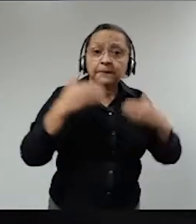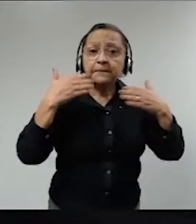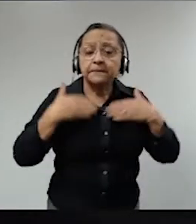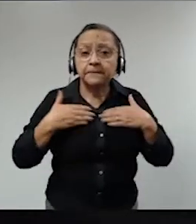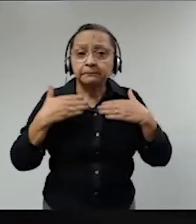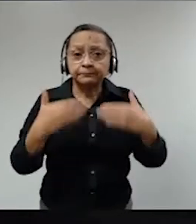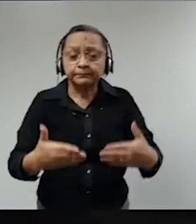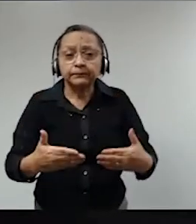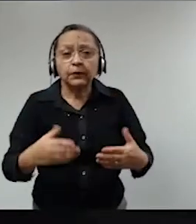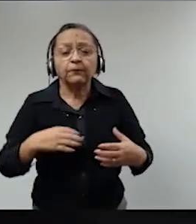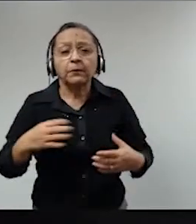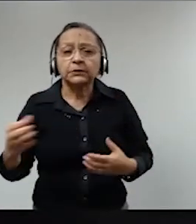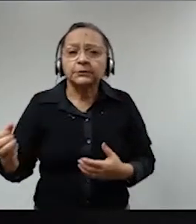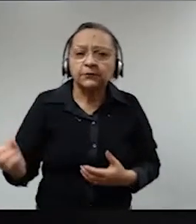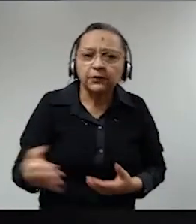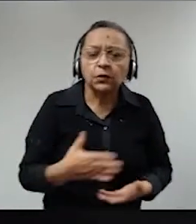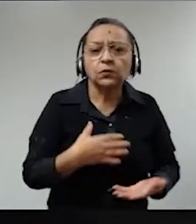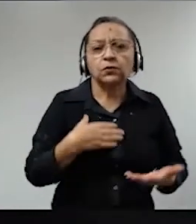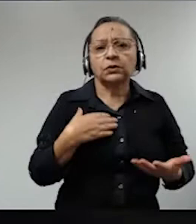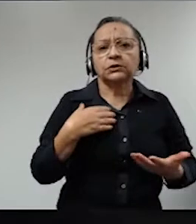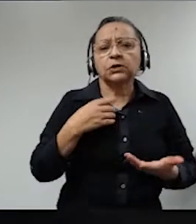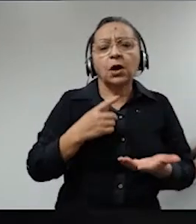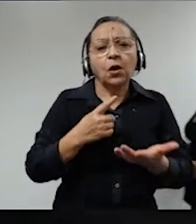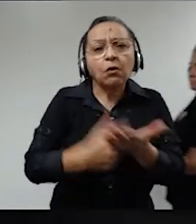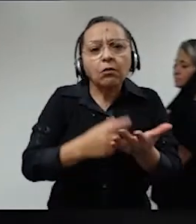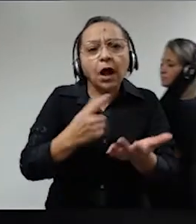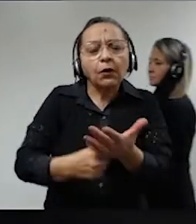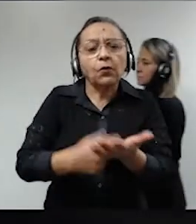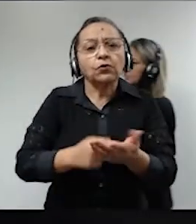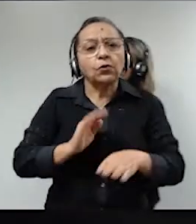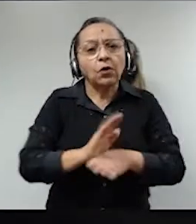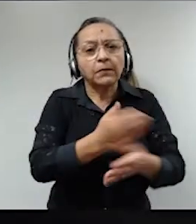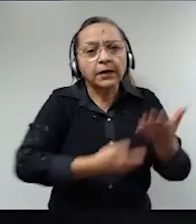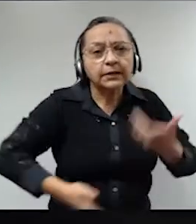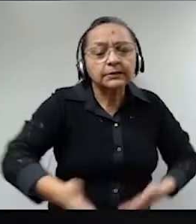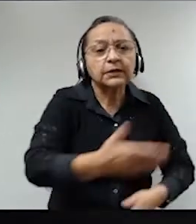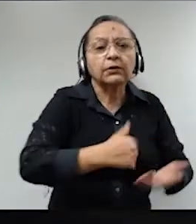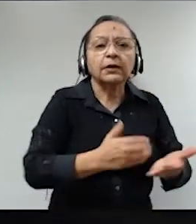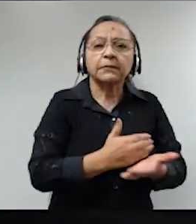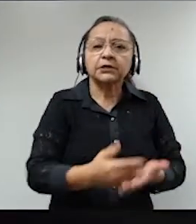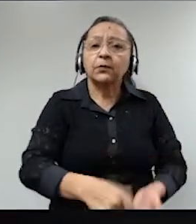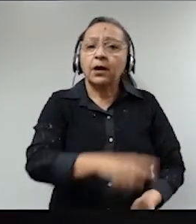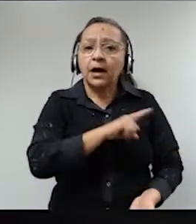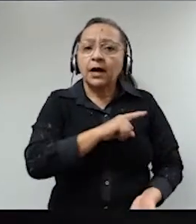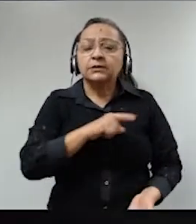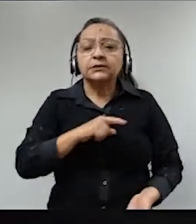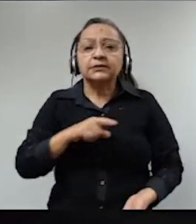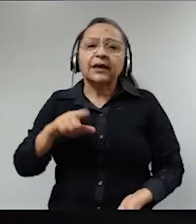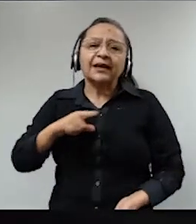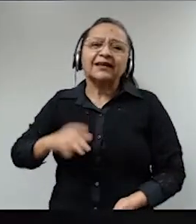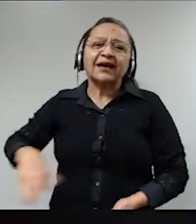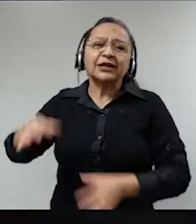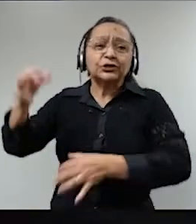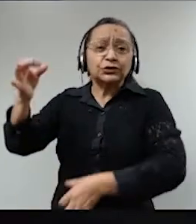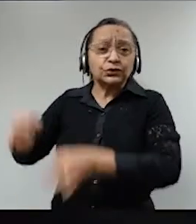formas inovadoras de cooperação que, em princípio, assumiriam formas jurídicas que não